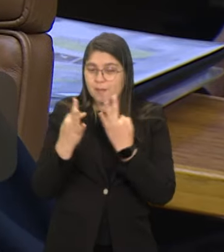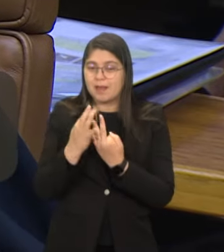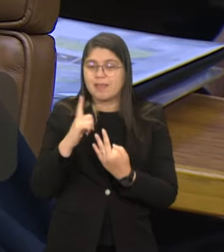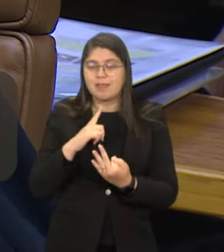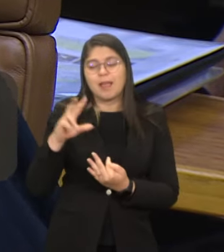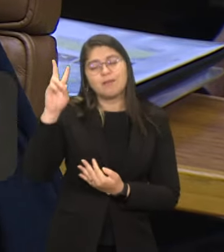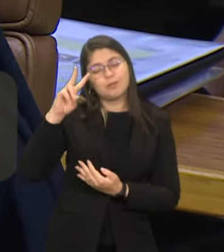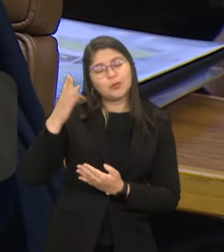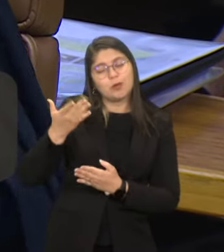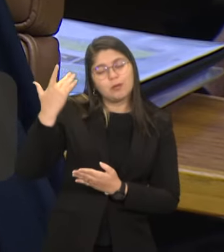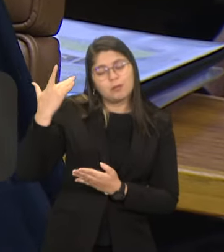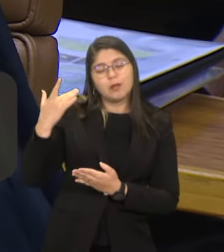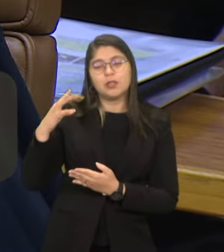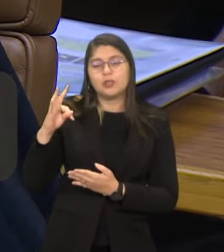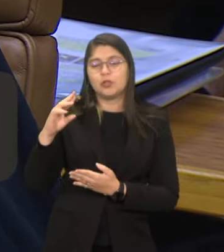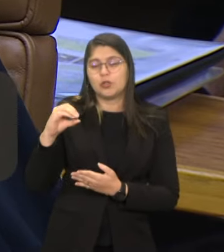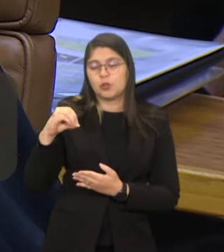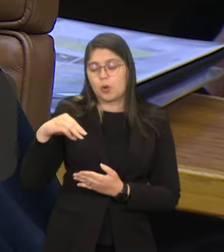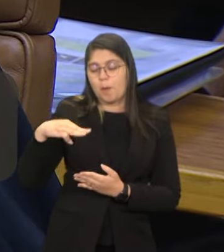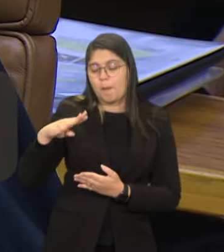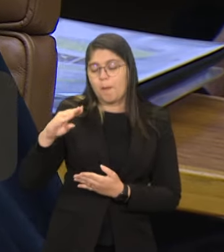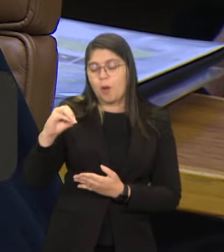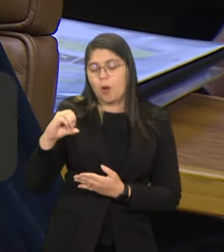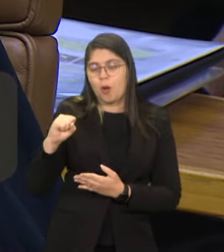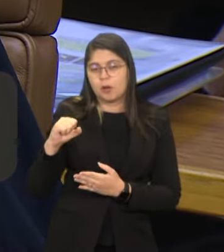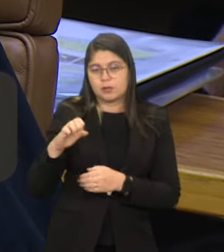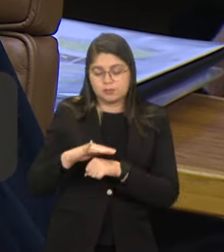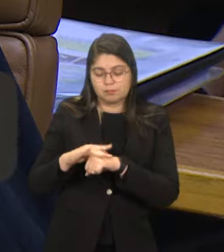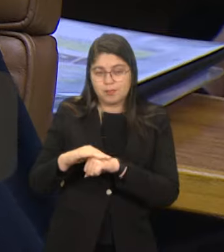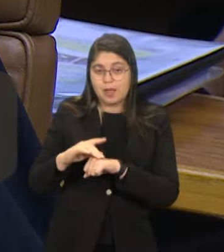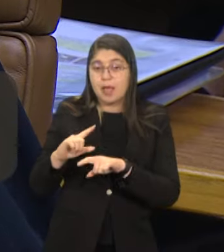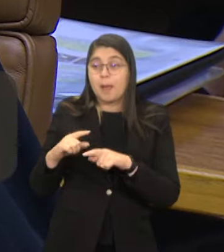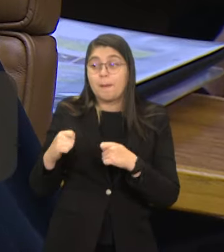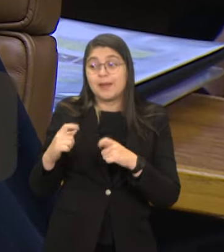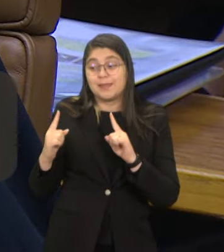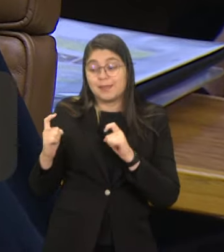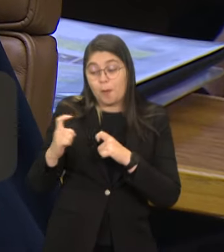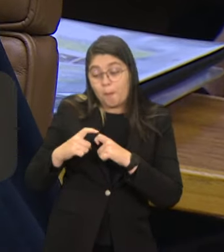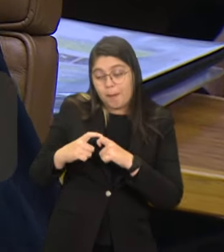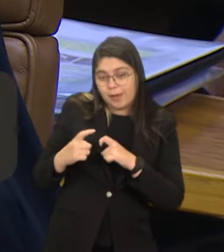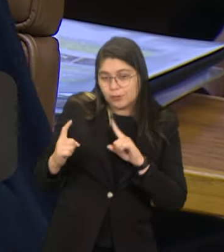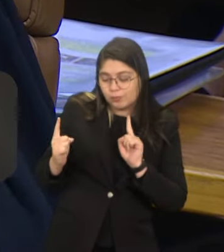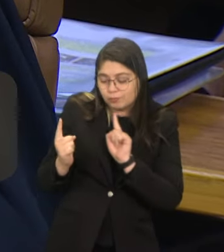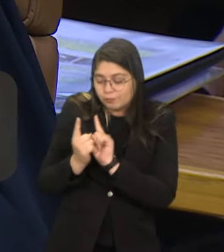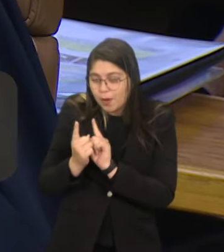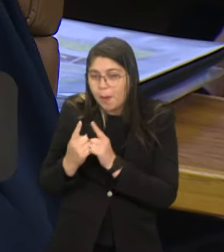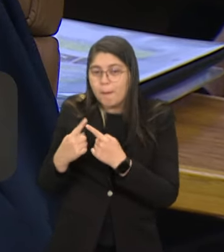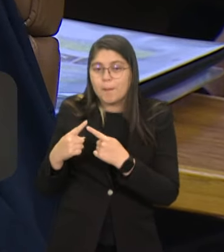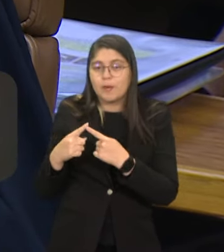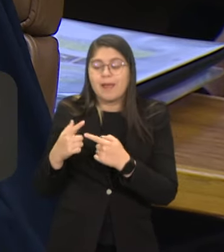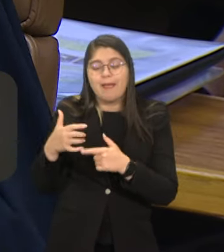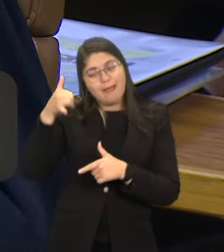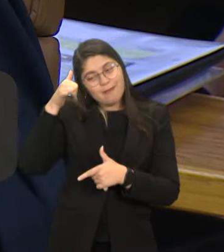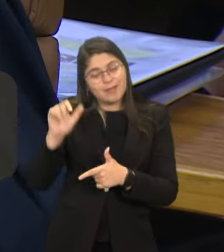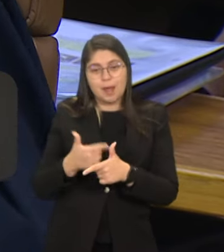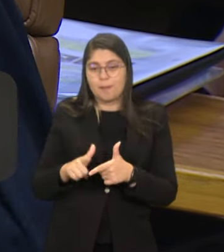de trombose, ela precisa antes ser assistida por um médico para evitar que tenha um problema. Então, são medidas como essa. Não